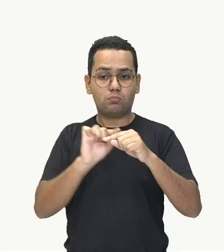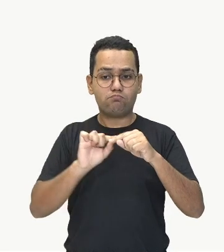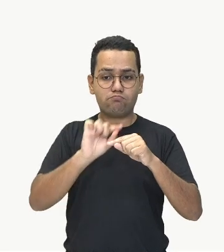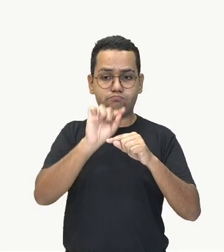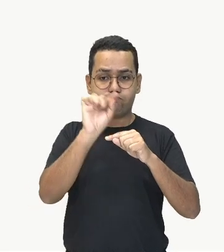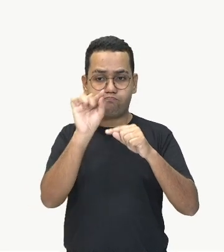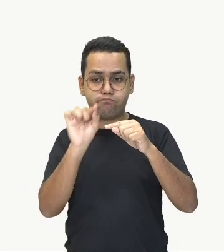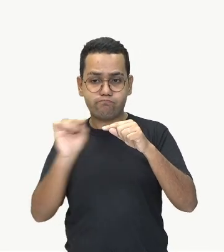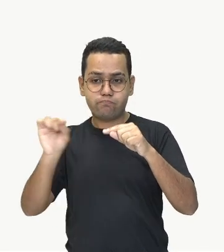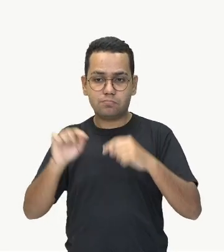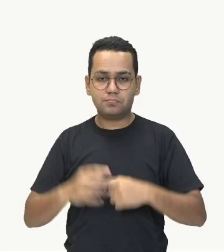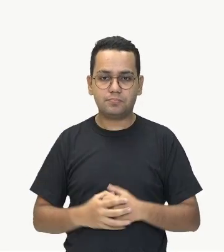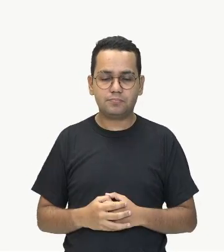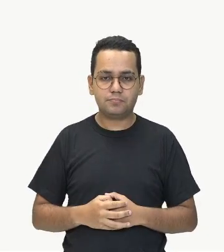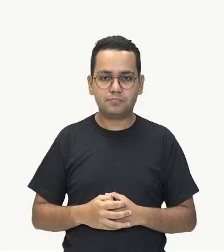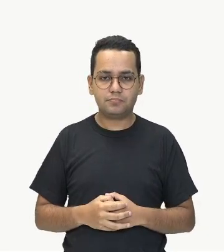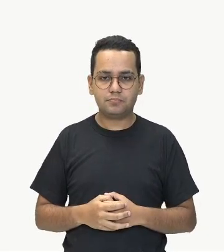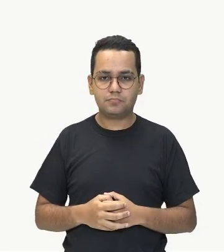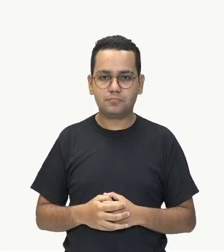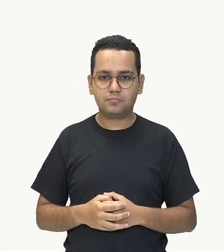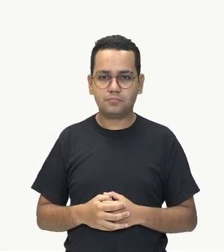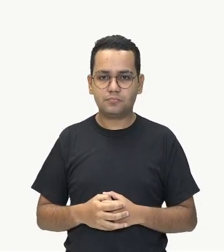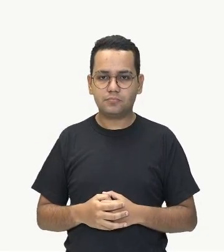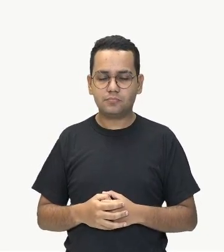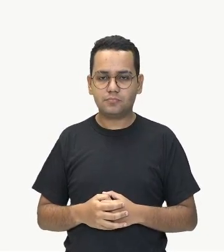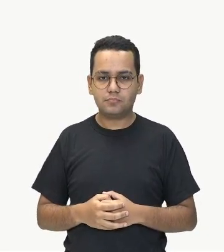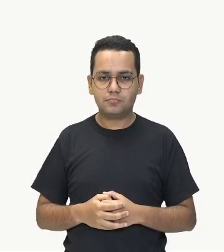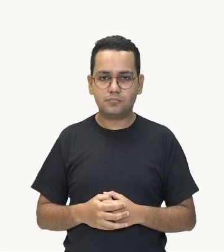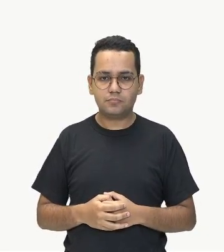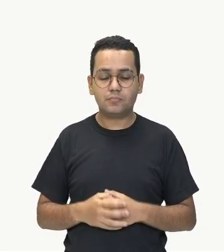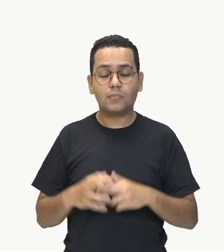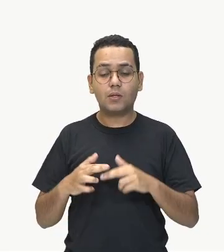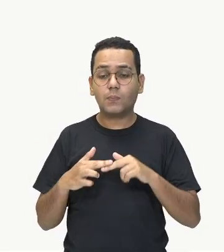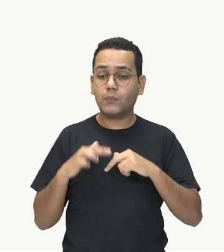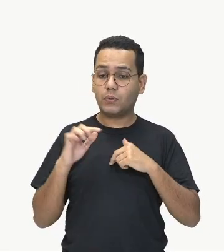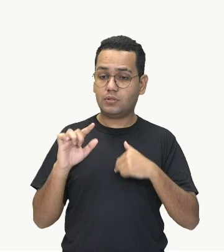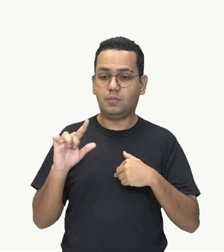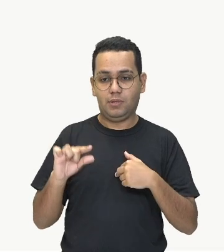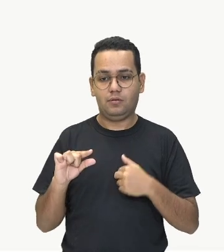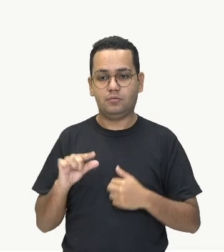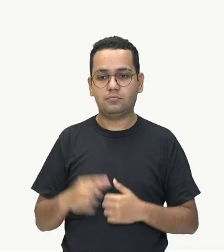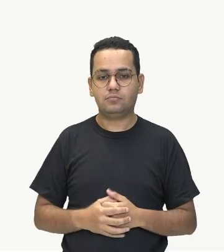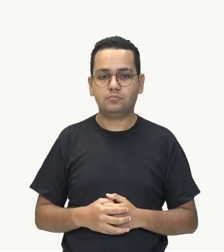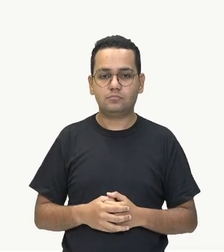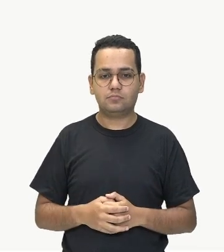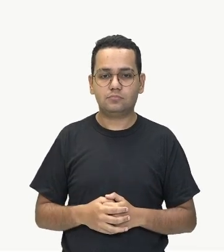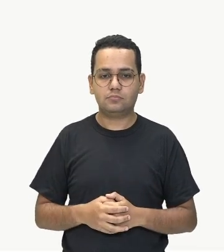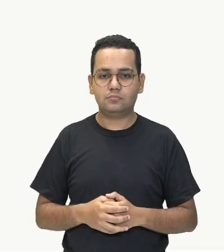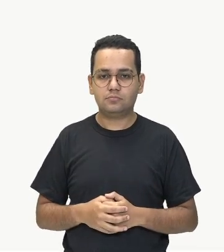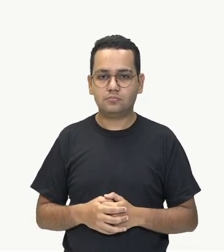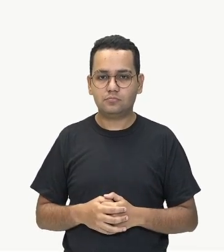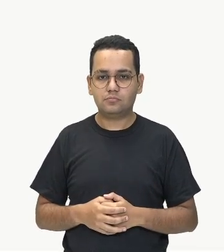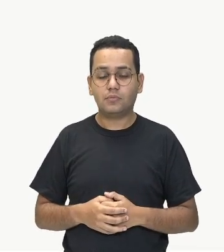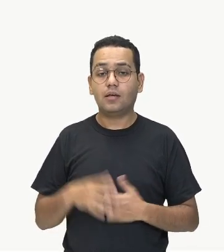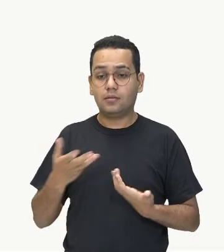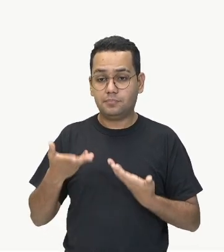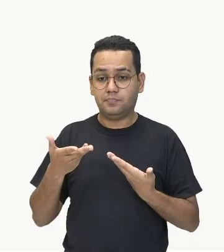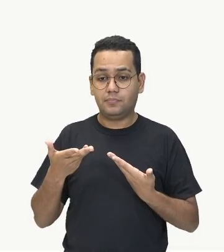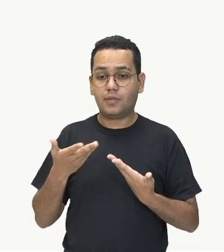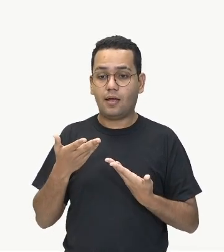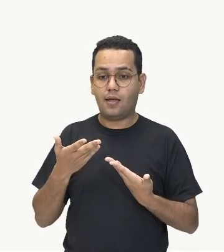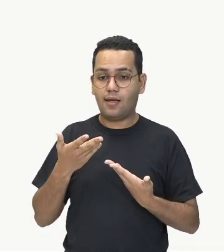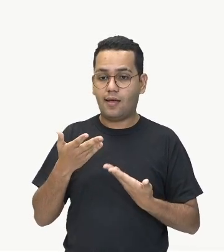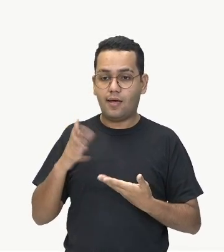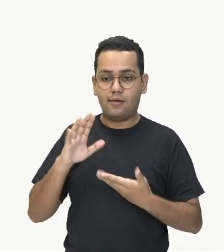fazendo com que essa montanha fique menor e aí a reação ocorre muito mais rápido